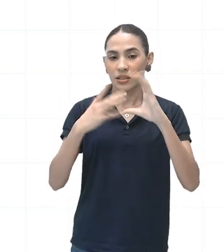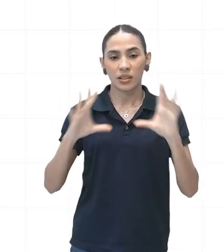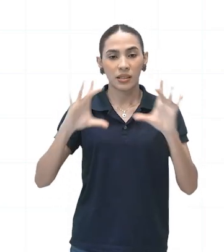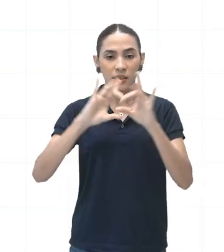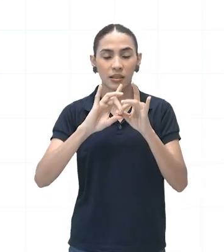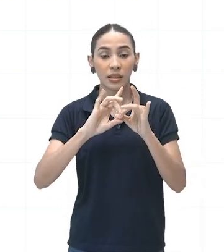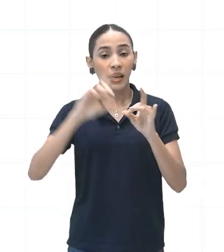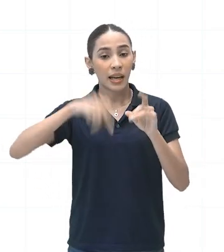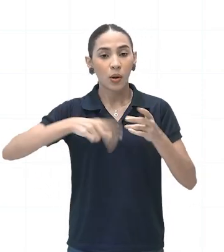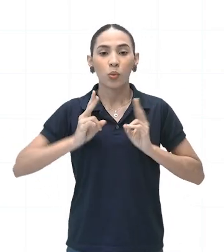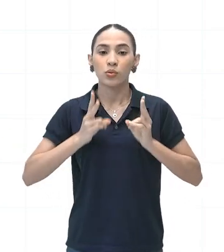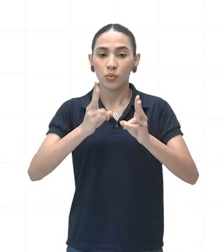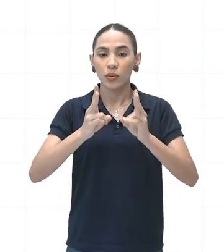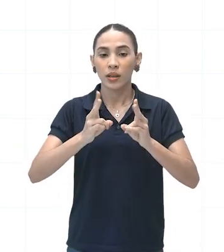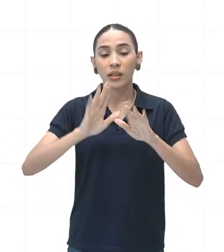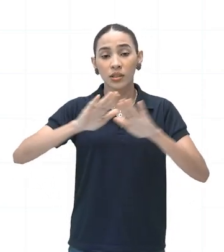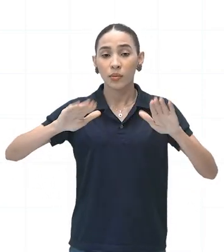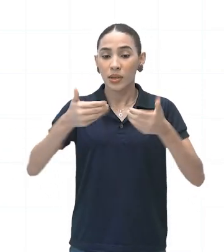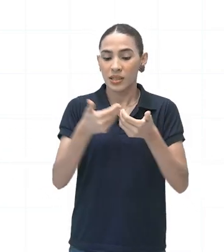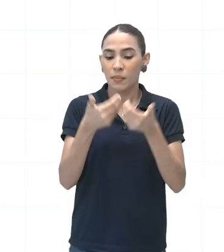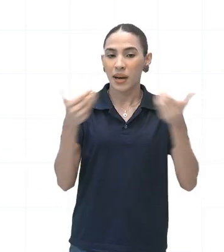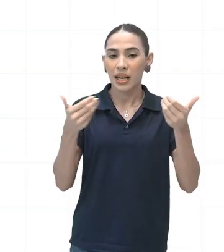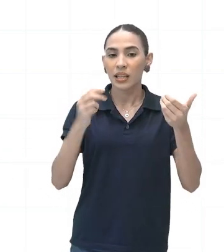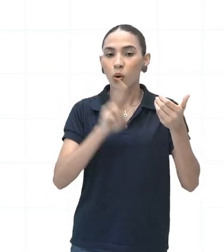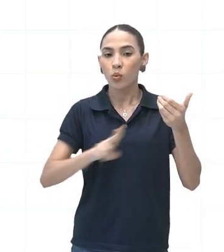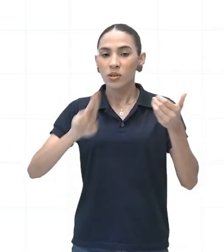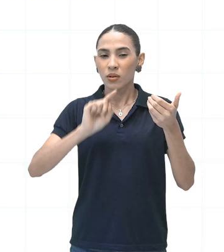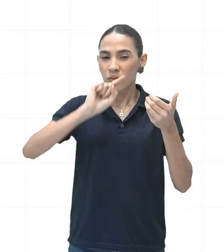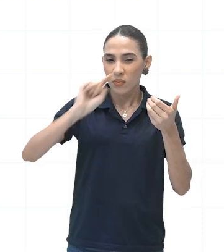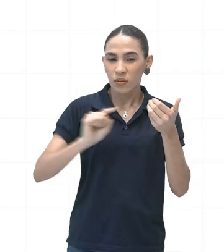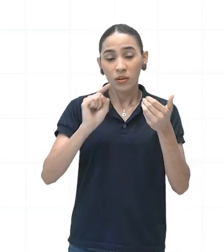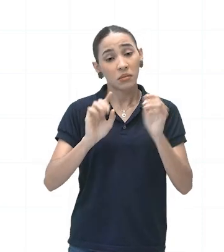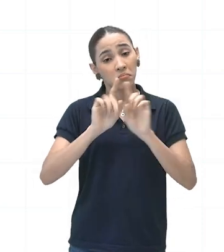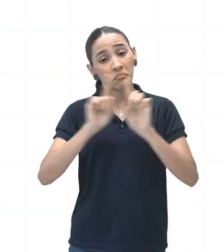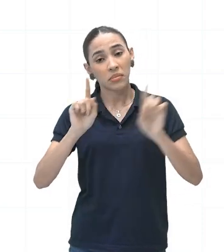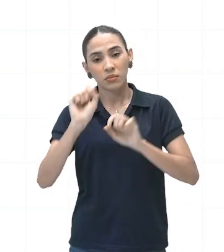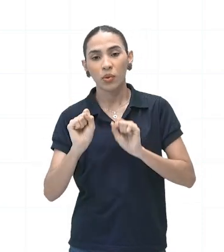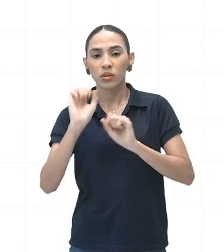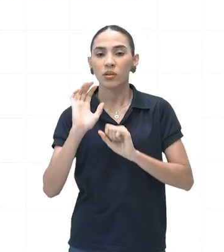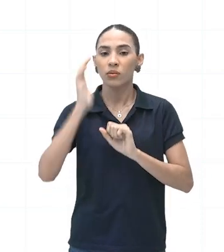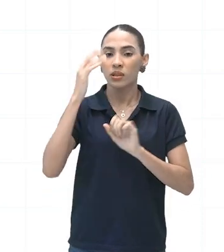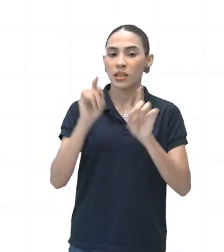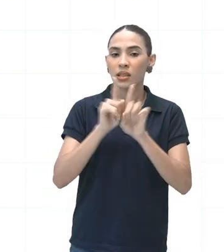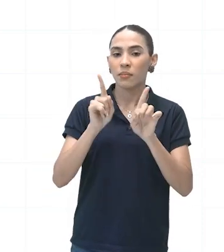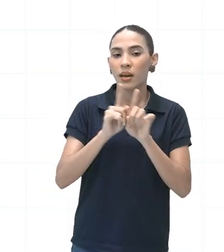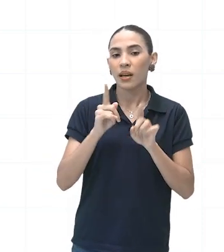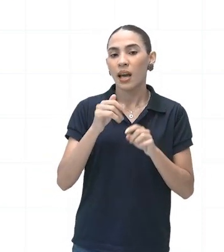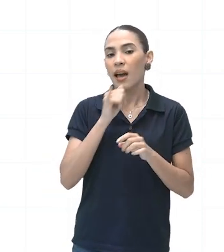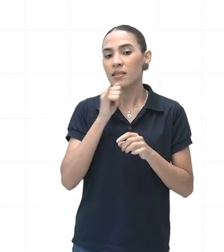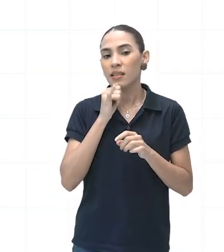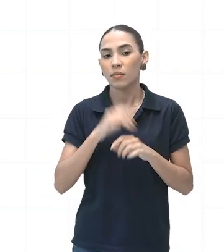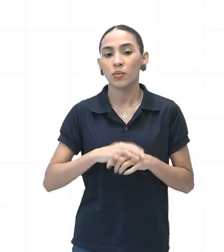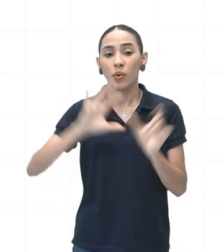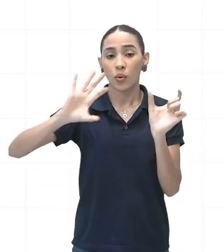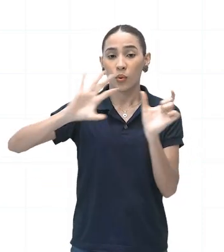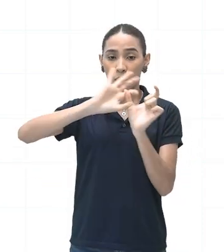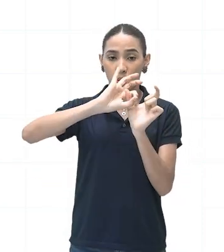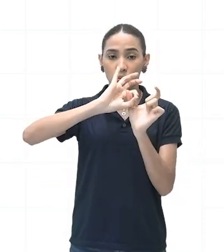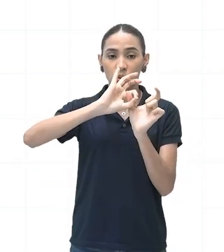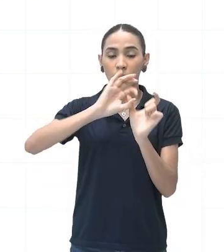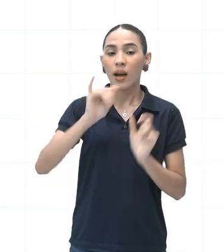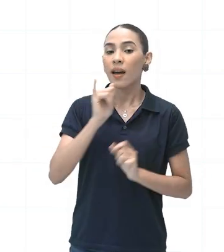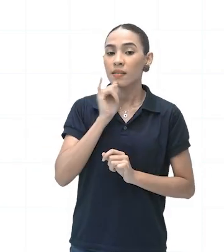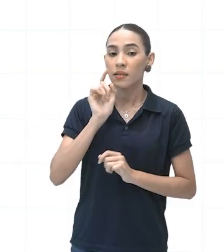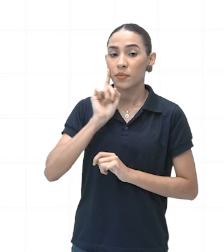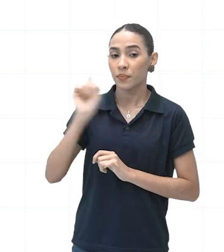duas, elas serão continuadas, geralmente separadas por vírgulas, mas pode acontecer delas terem uma conjunção.